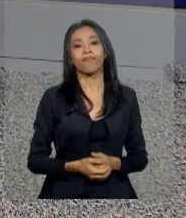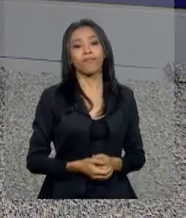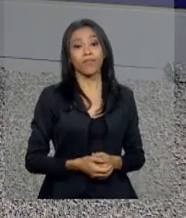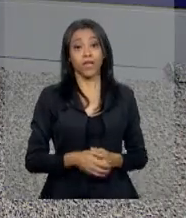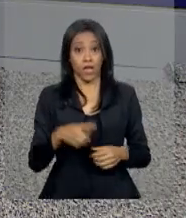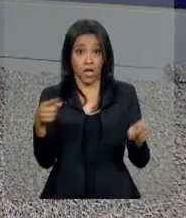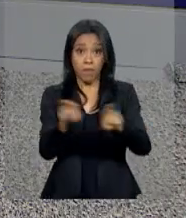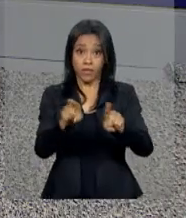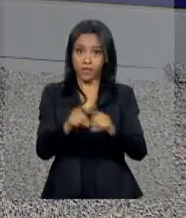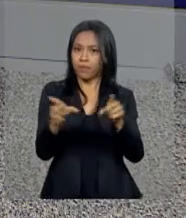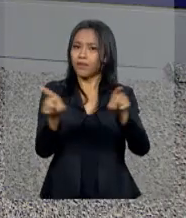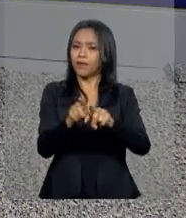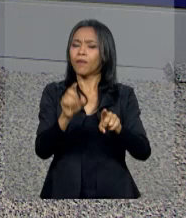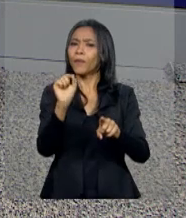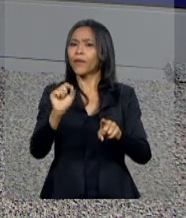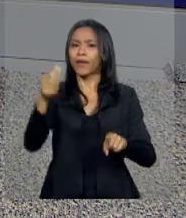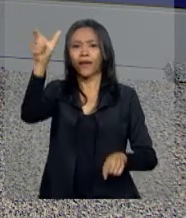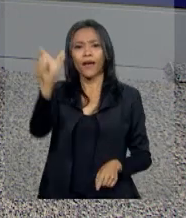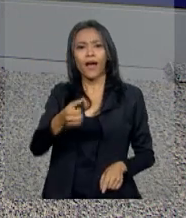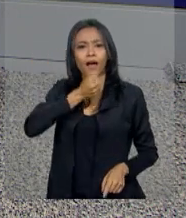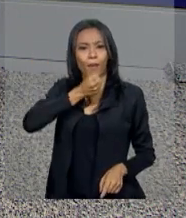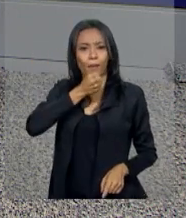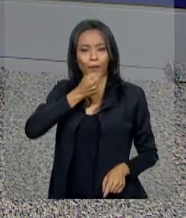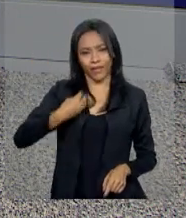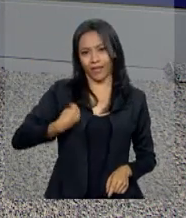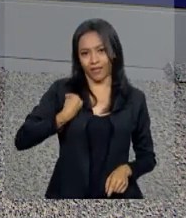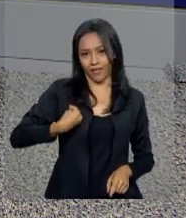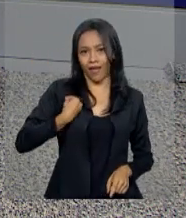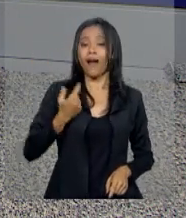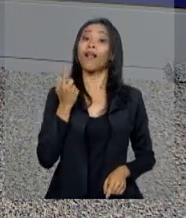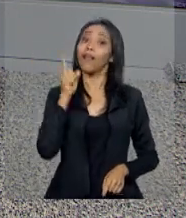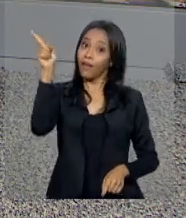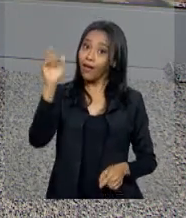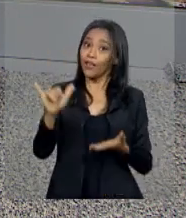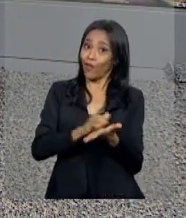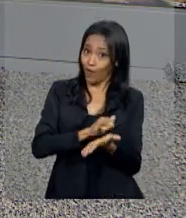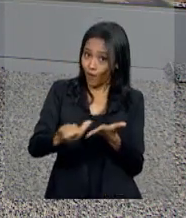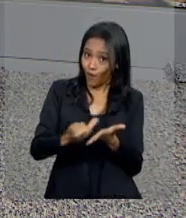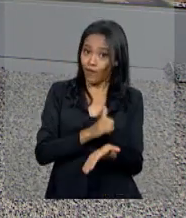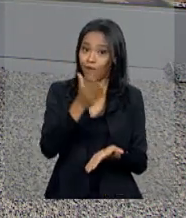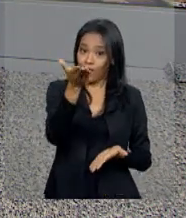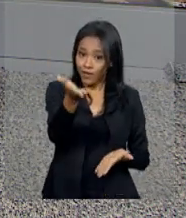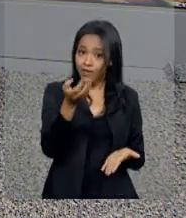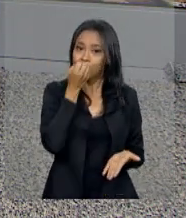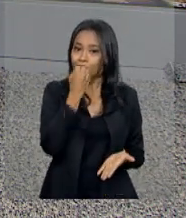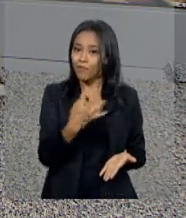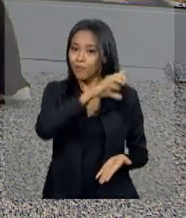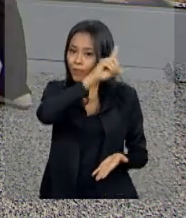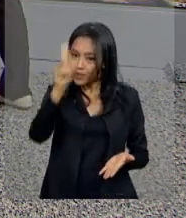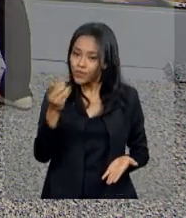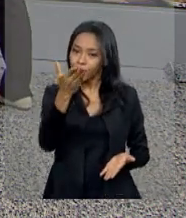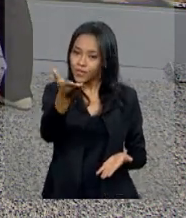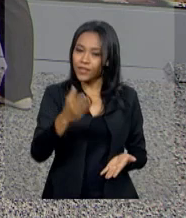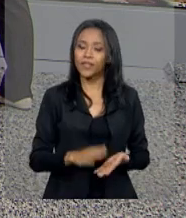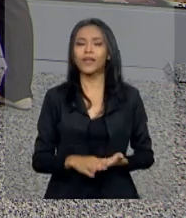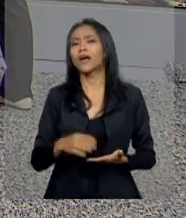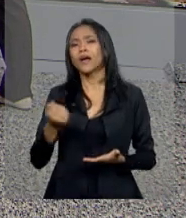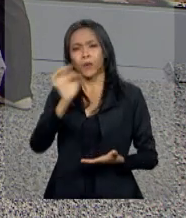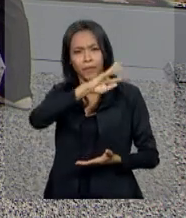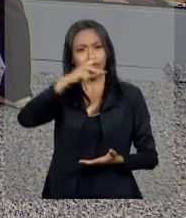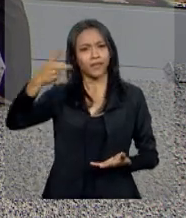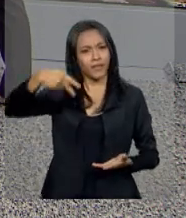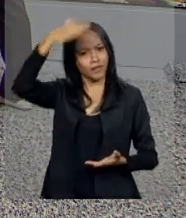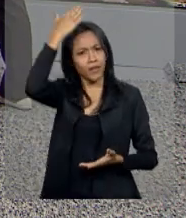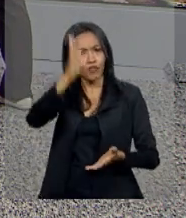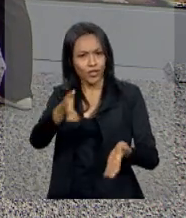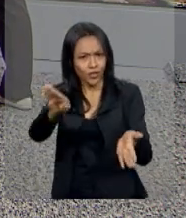participa também com a gente a repórter Paola De Orte, direto de Nova York. Paola, bom dia para você. O presidente Temer já chegou aí à